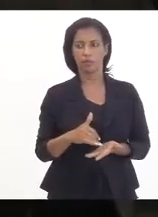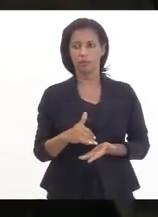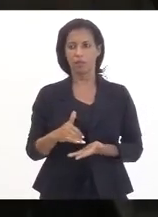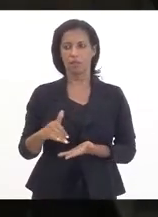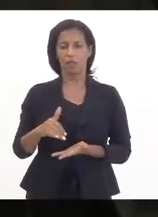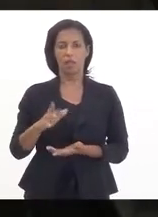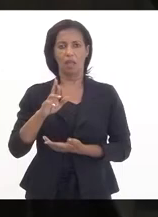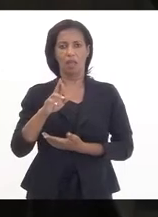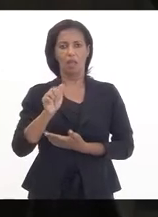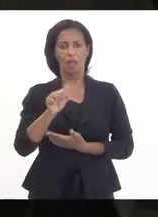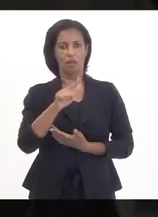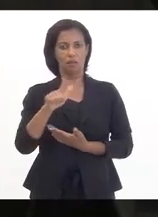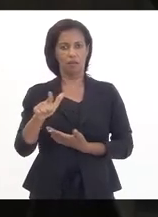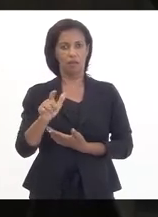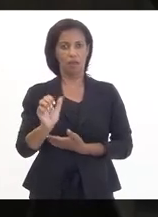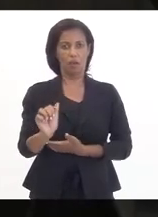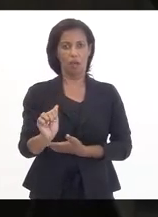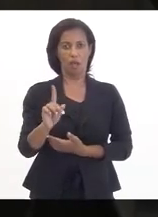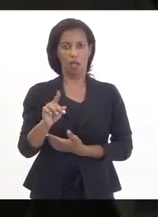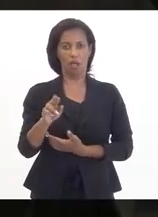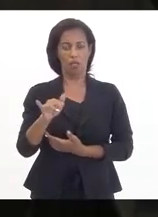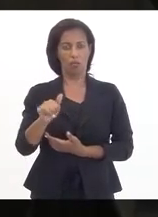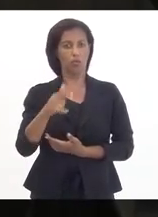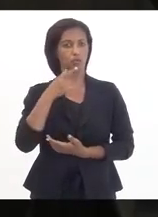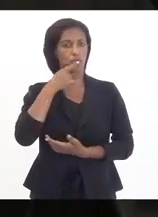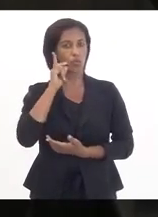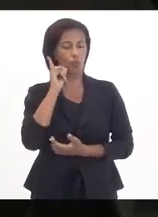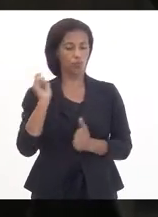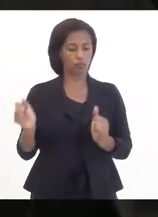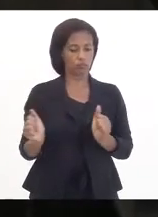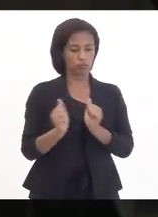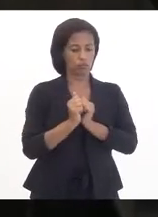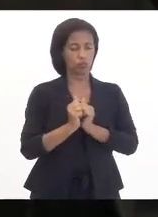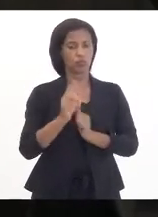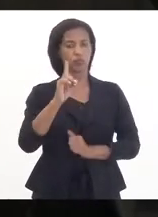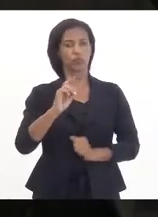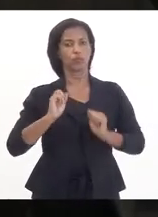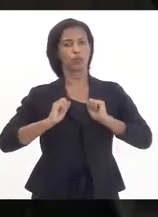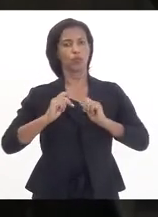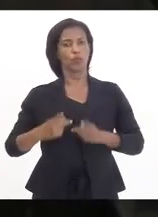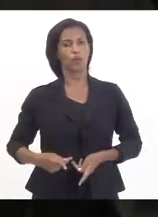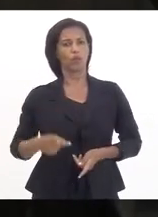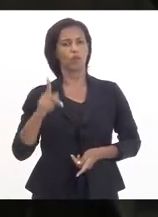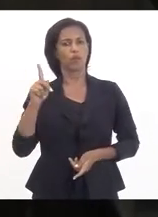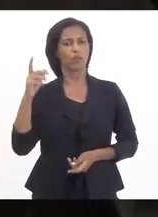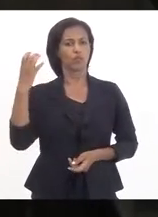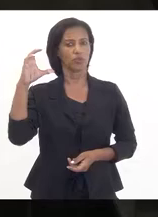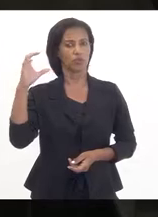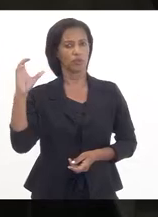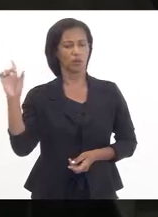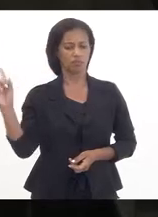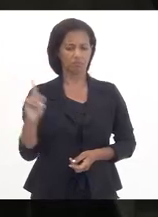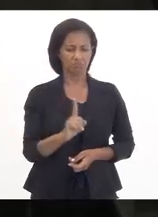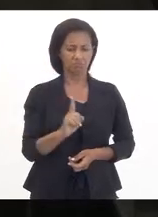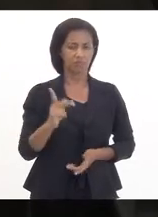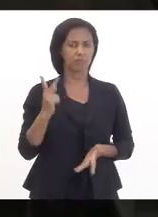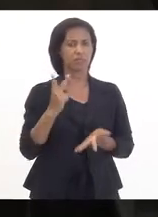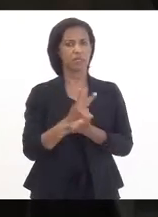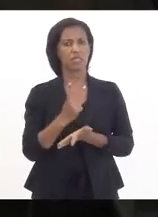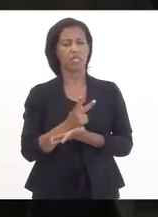Rafael Adonis, que estava ontem lá da Secretaria de Direitos Humanos de Niterói, por sua presença constante lá,